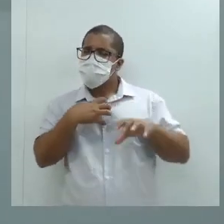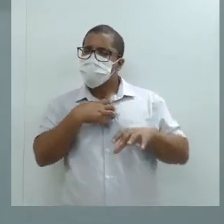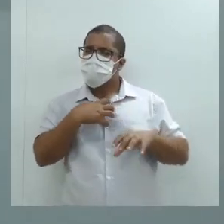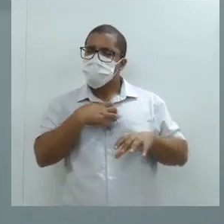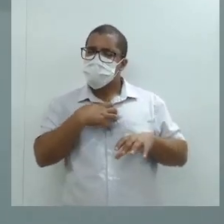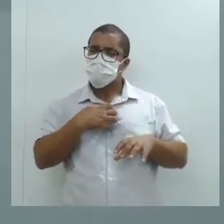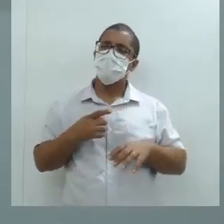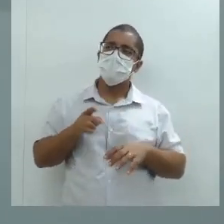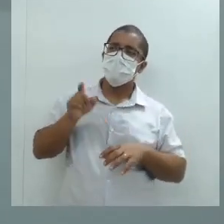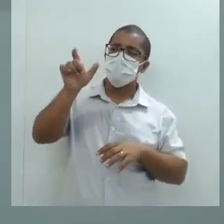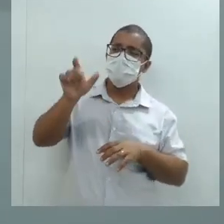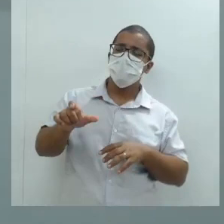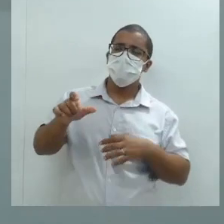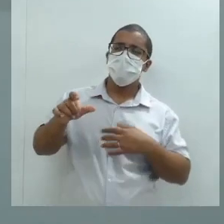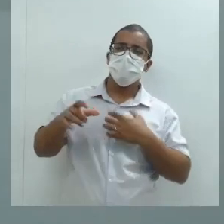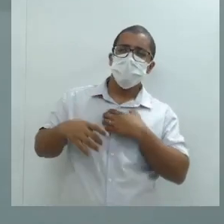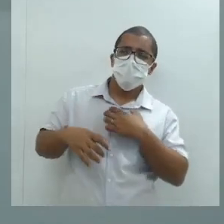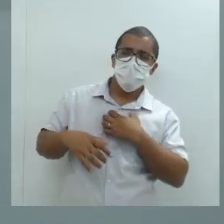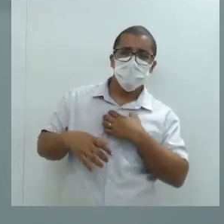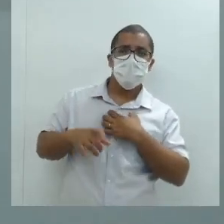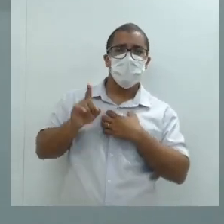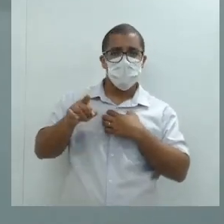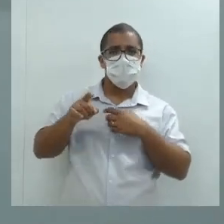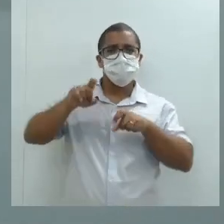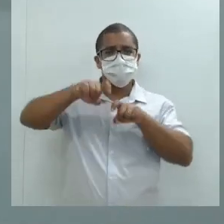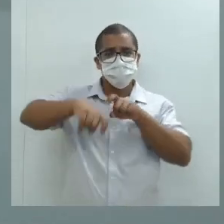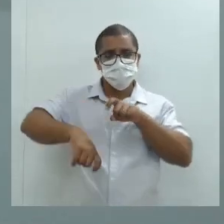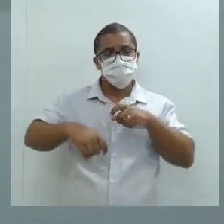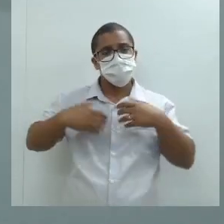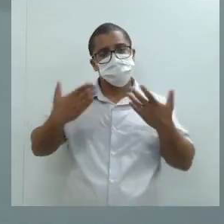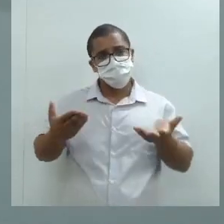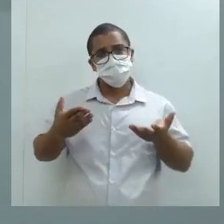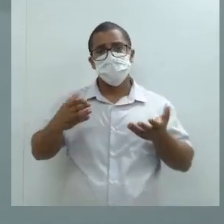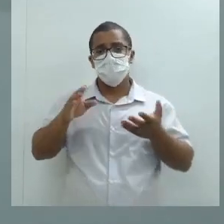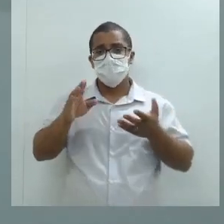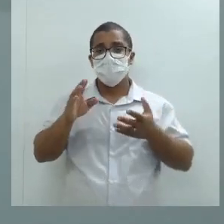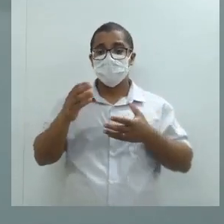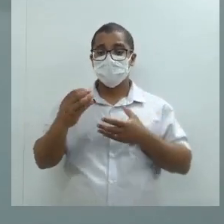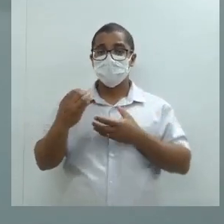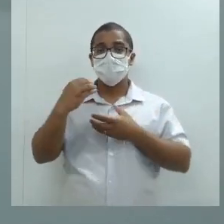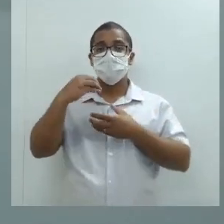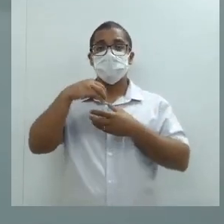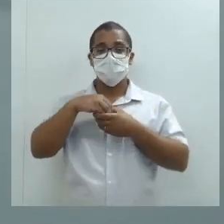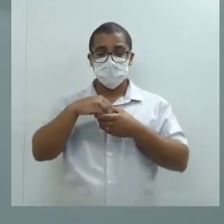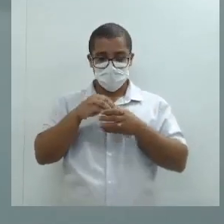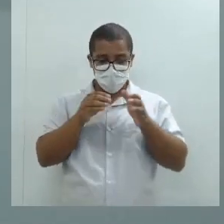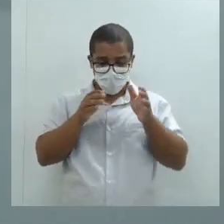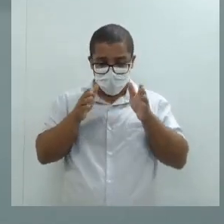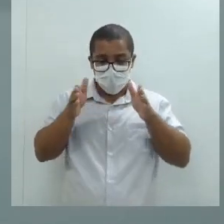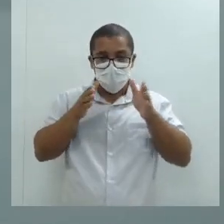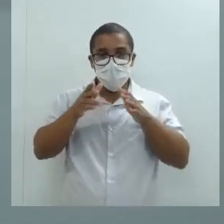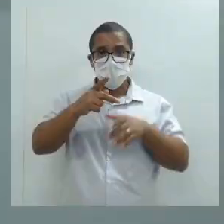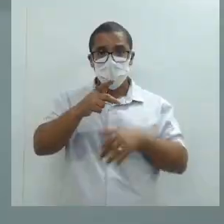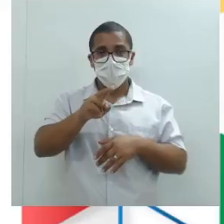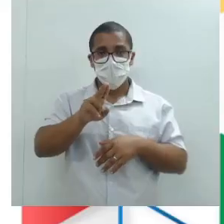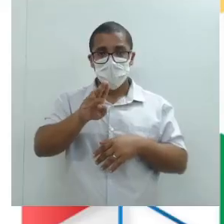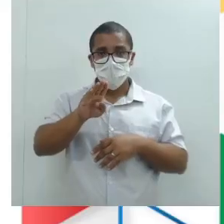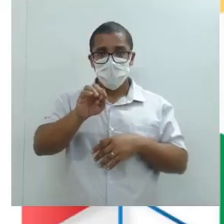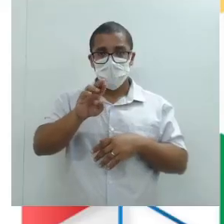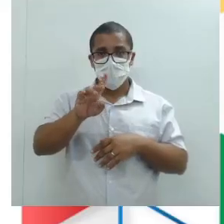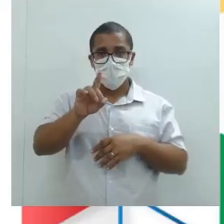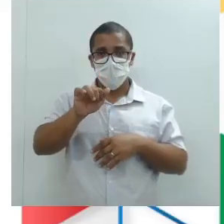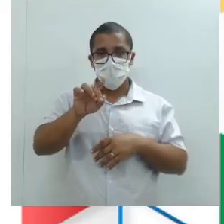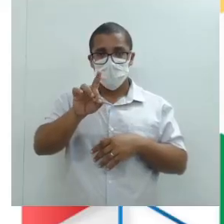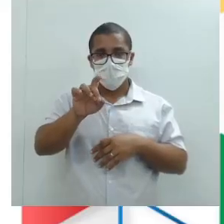ter uma relação sexual. Então, tudo isso acontece dentro da puberdade. Então, nessa fase